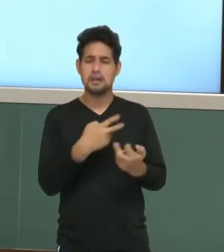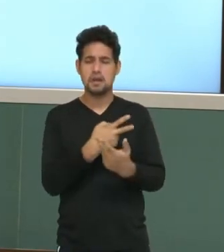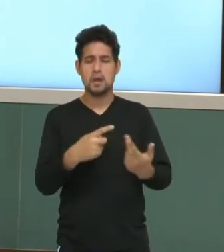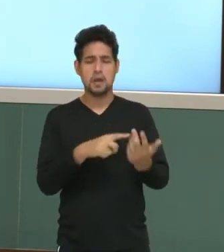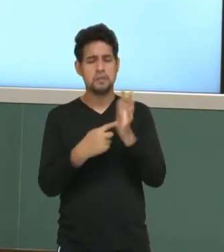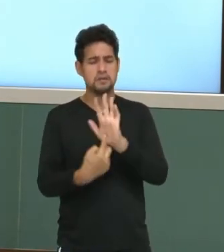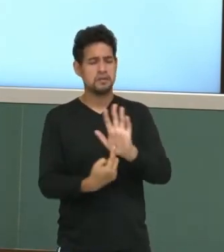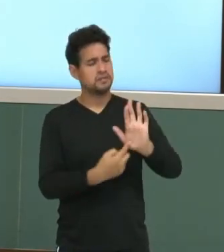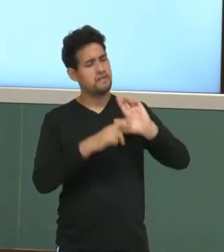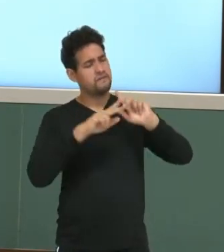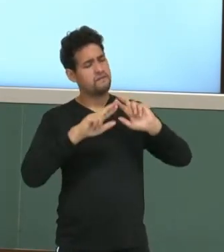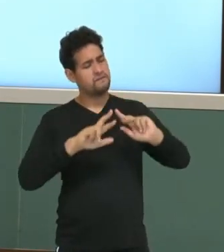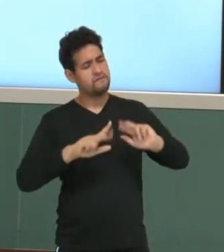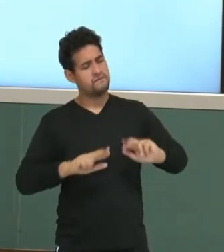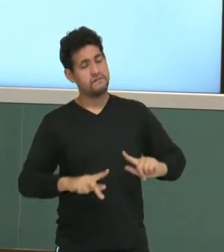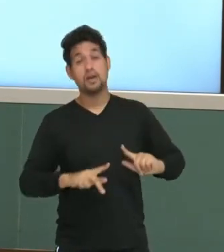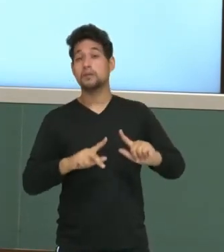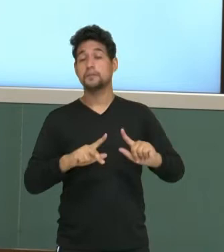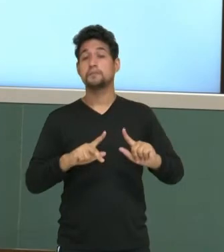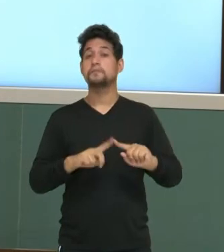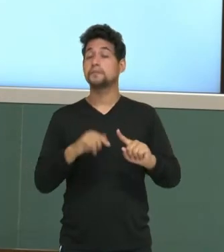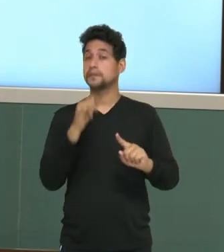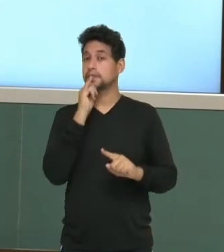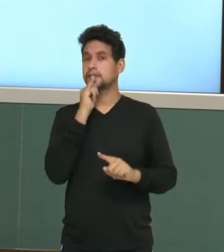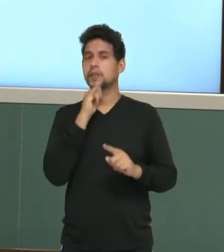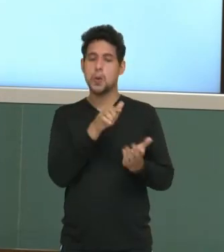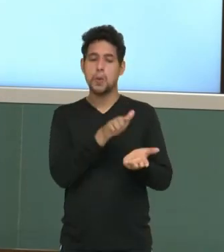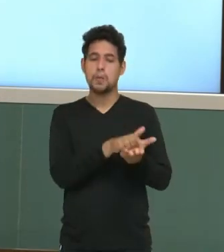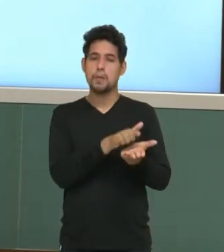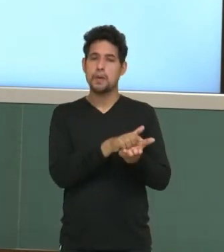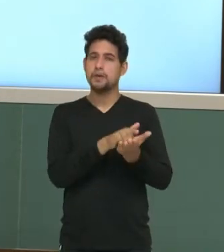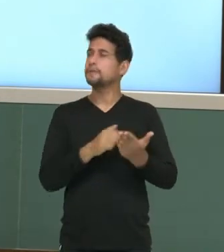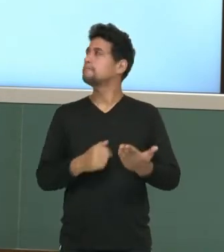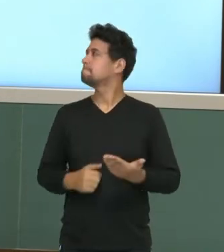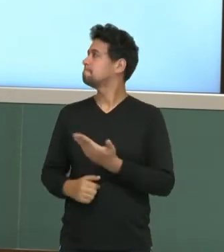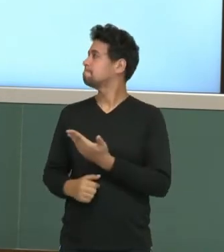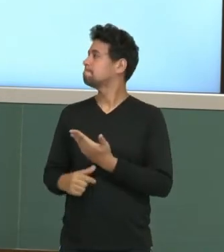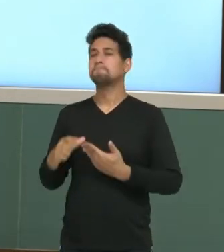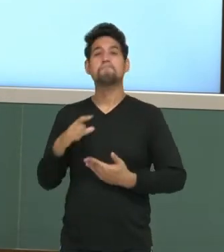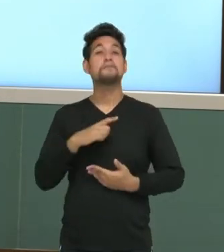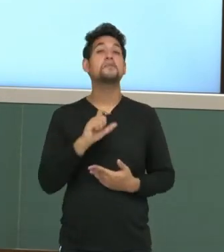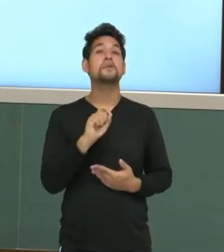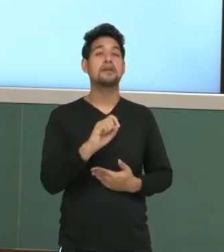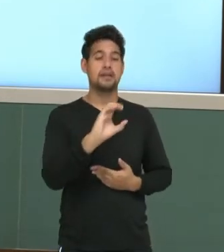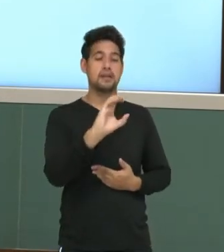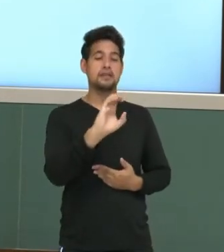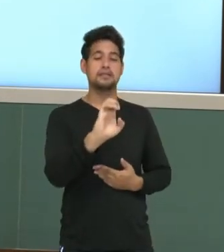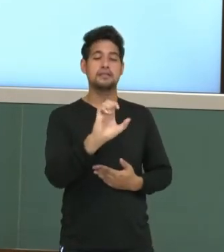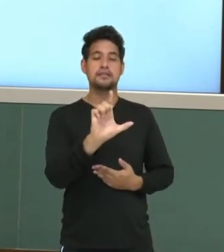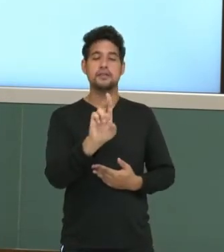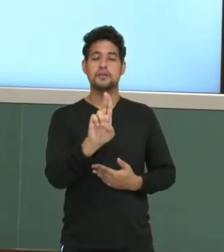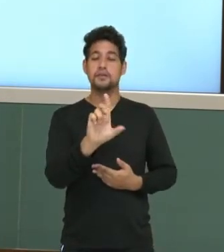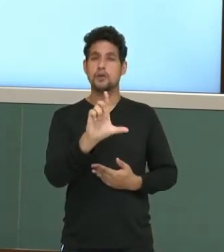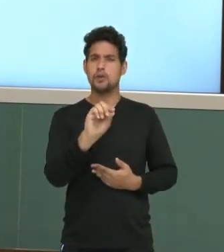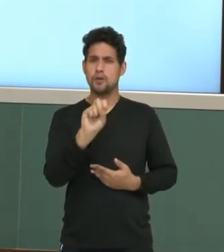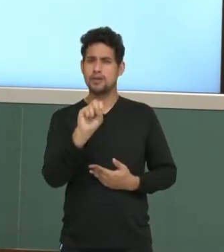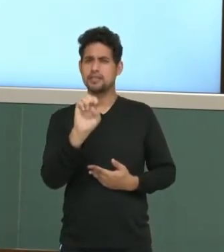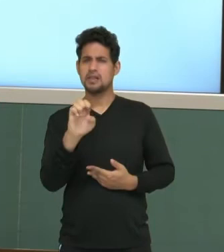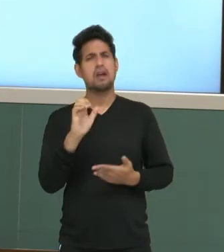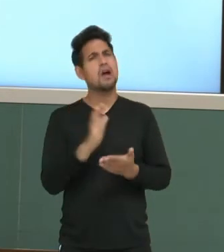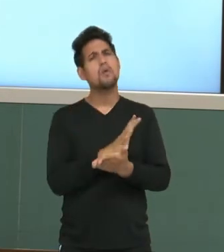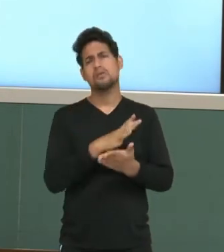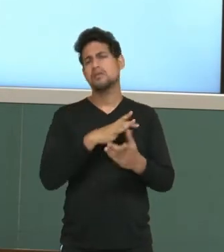apresentar diferentes composições. Como no caso do papel, ele tem celulose. Outros materiais podem ter